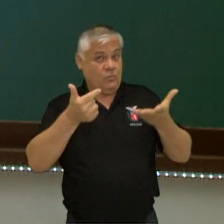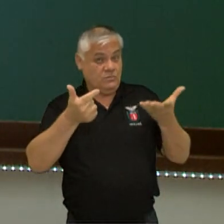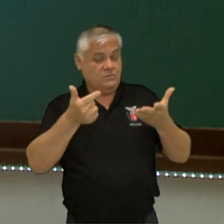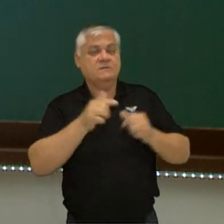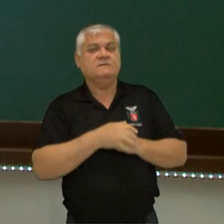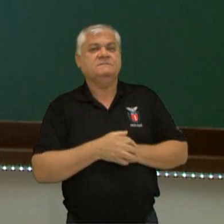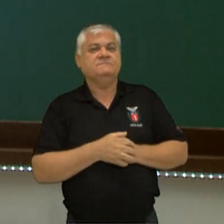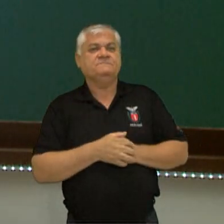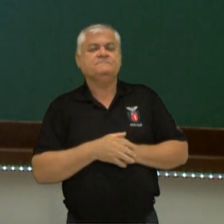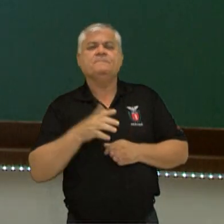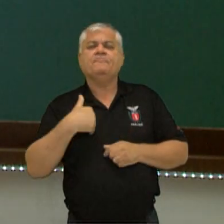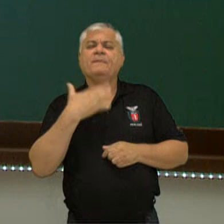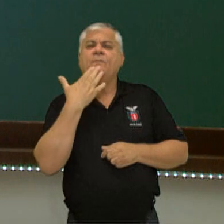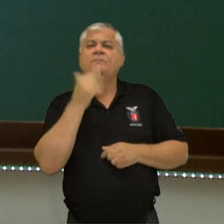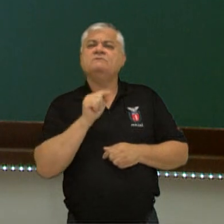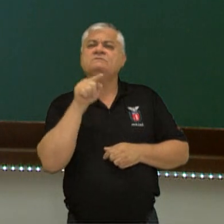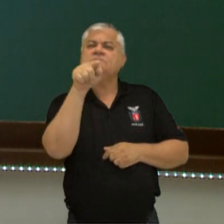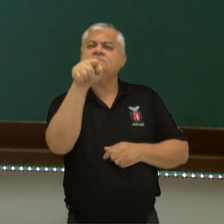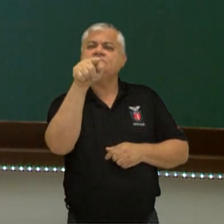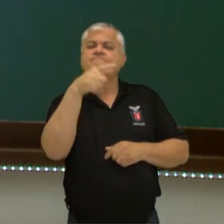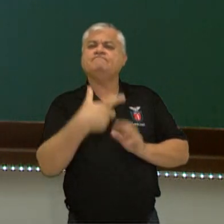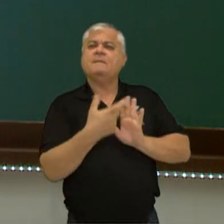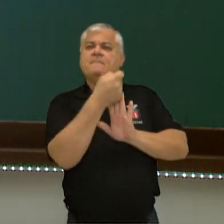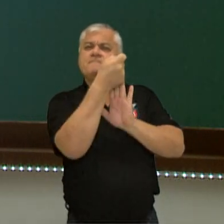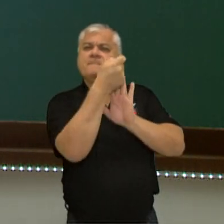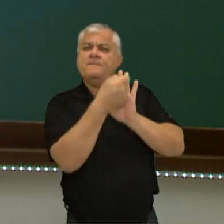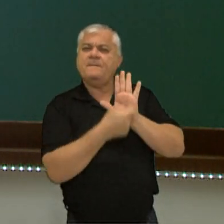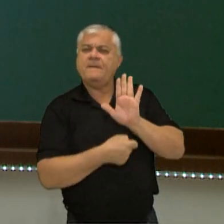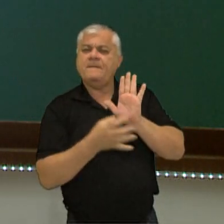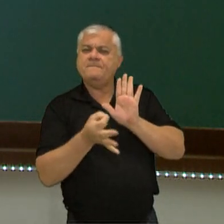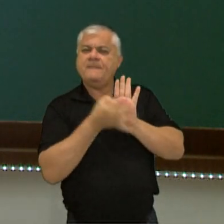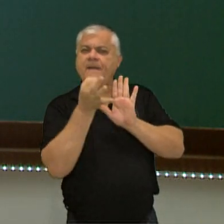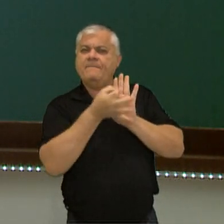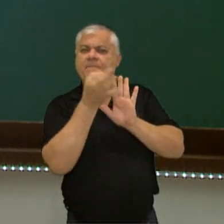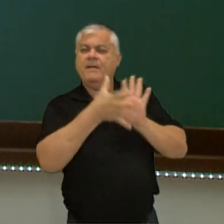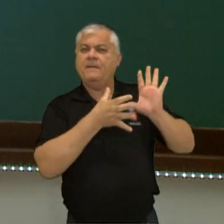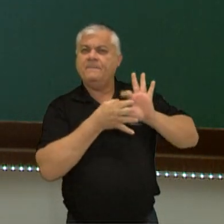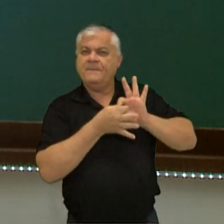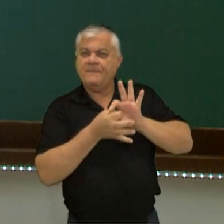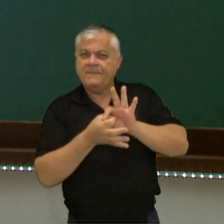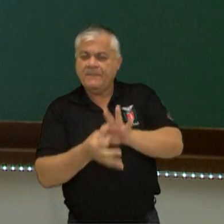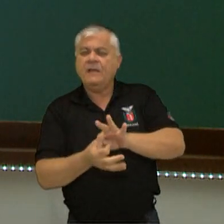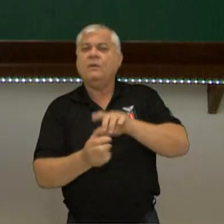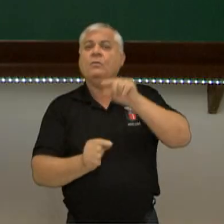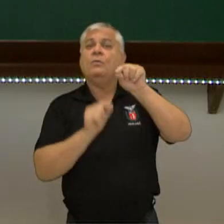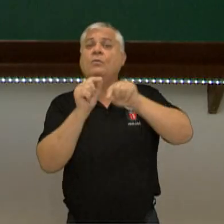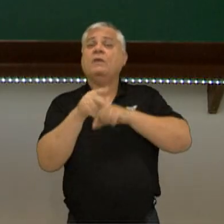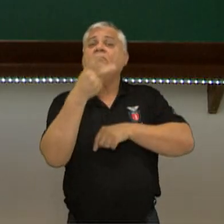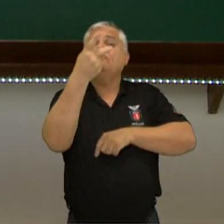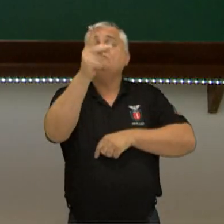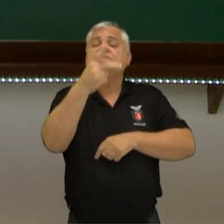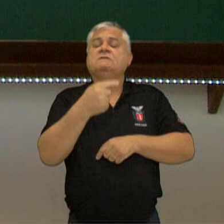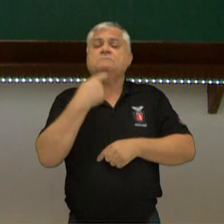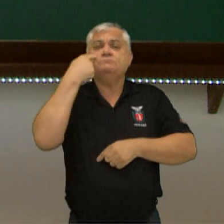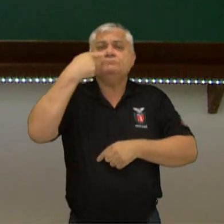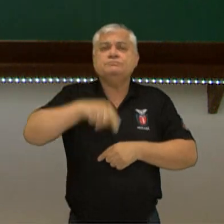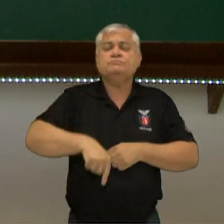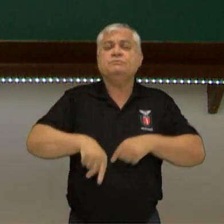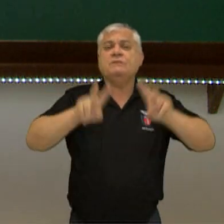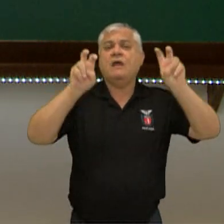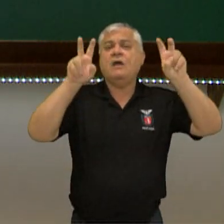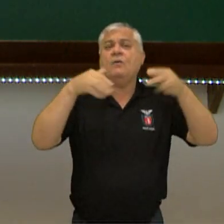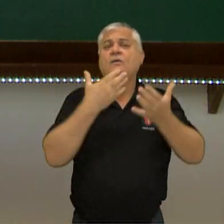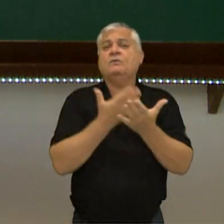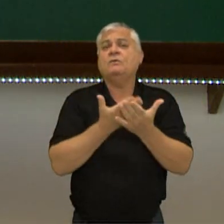última, eu convidei vocês a fazerem um texto argumentativo falando daquilo que foi discutido na aula